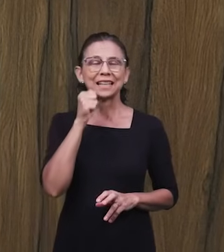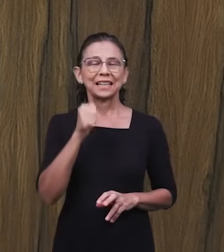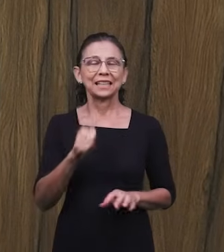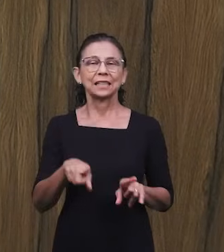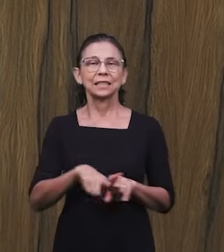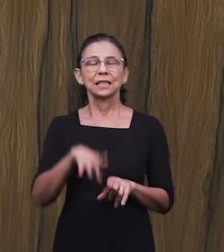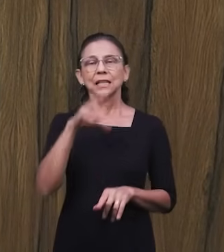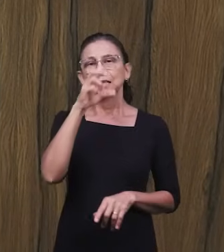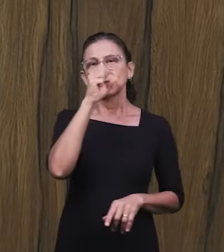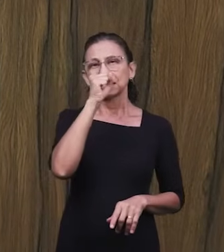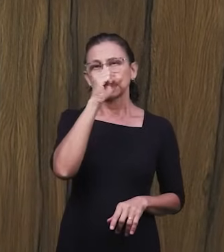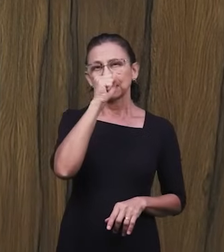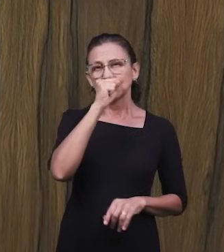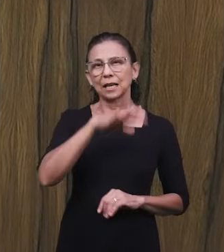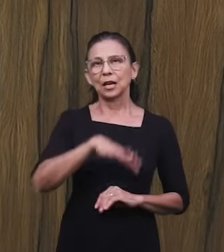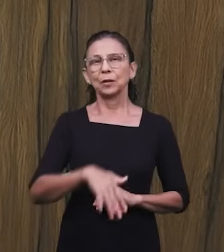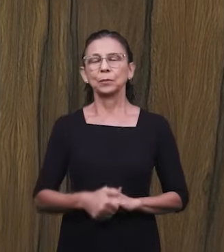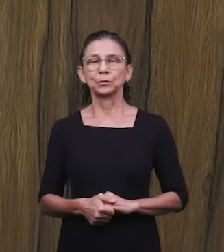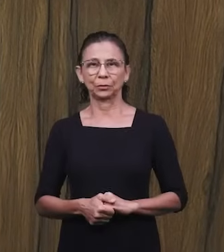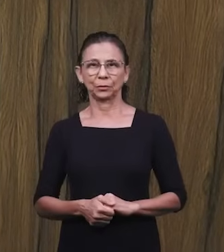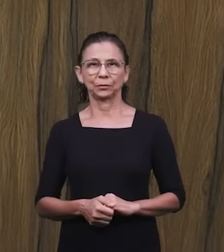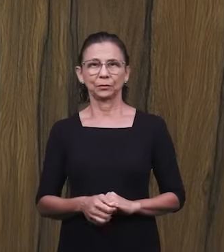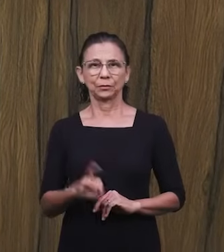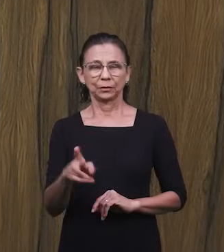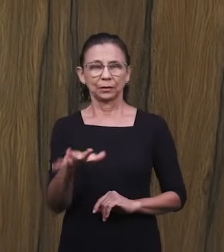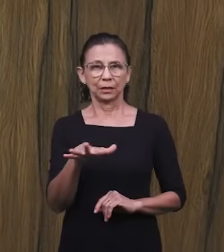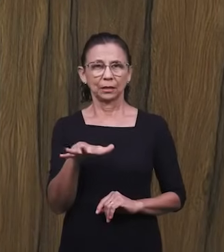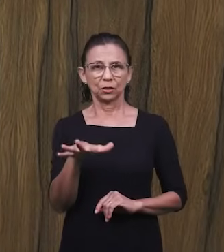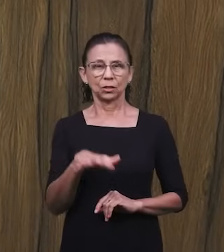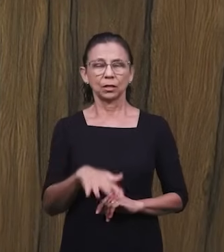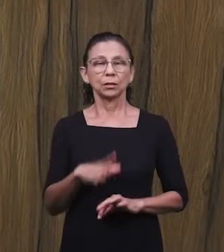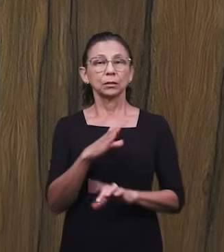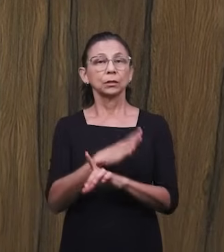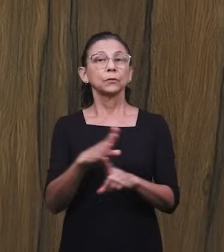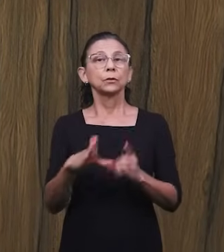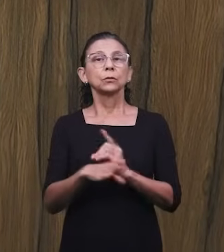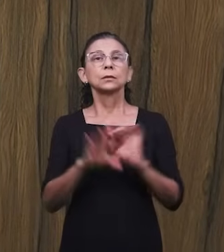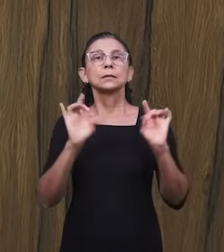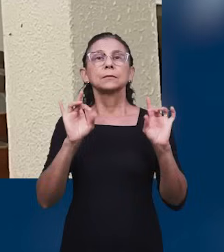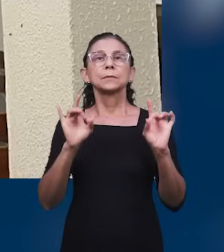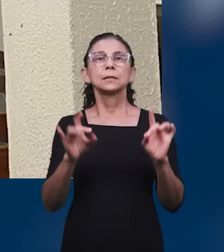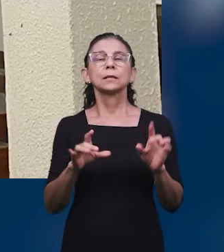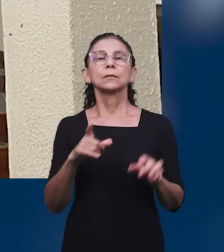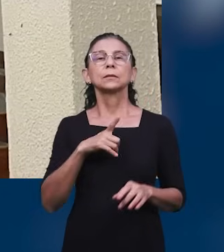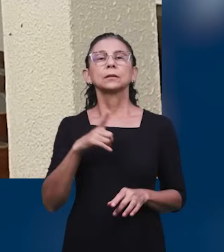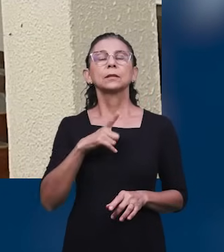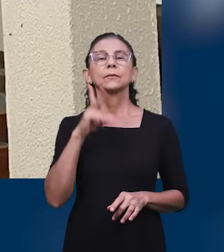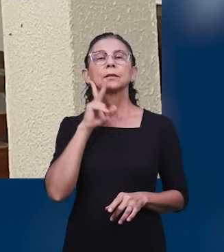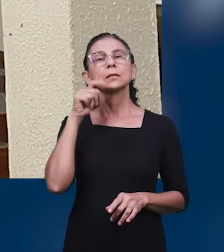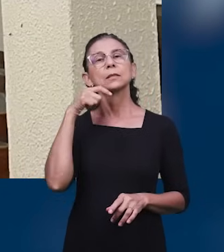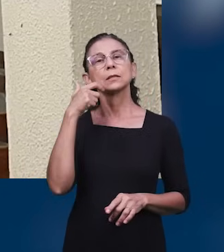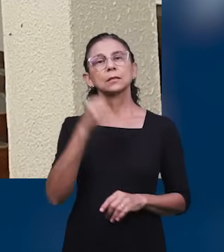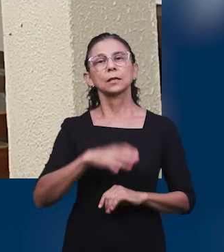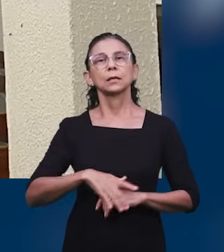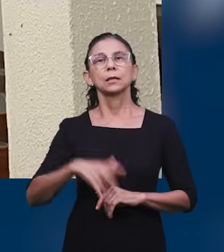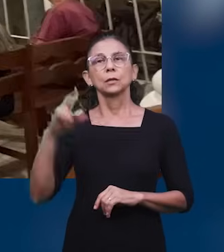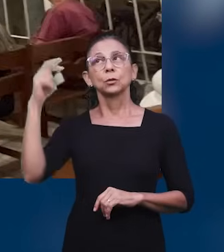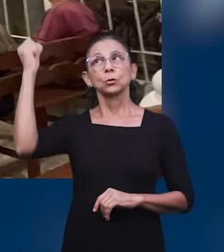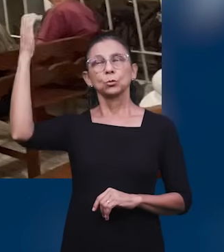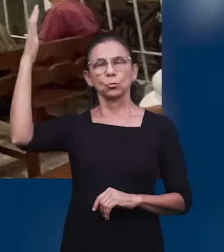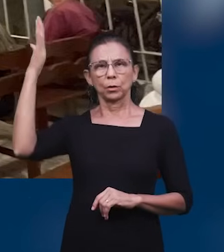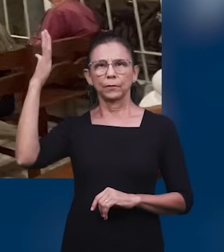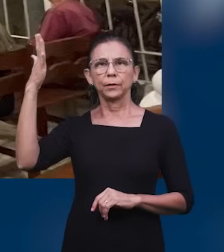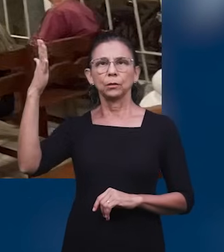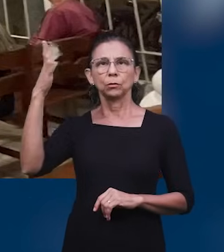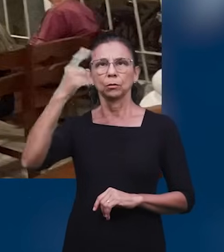na Igreja Cristã Maranata em Sinop, Mato Grosso, foi realizado um culto especial de ceia. Em cumprimento à orientação do Senhor,